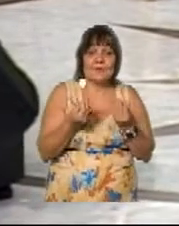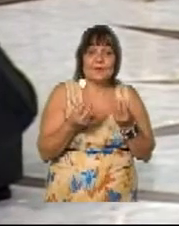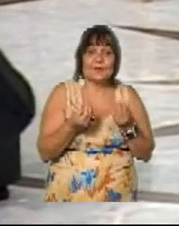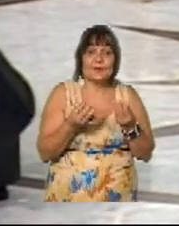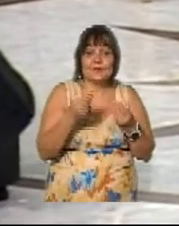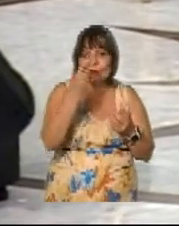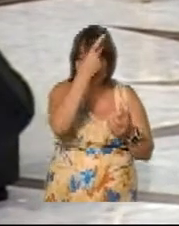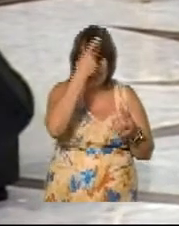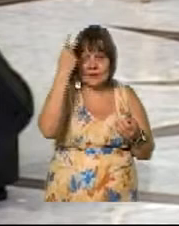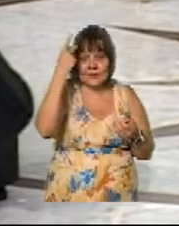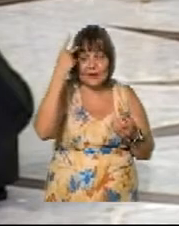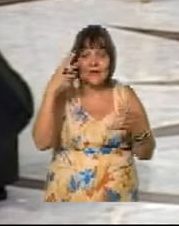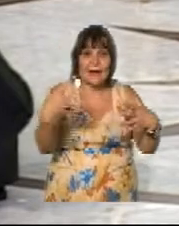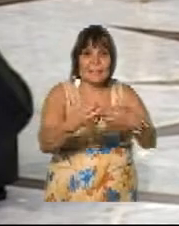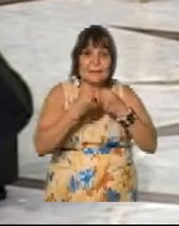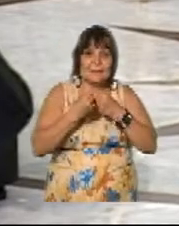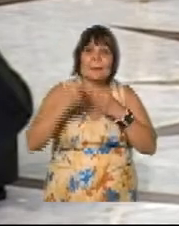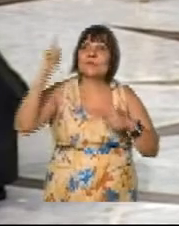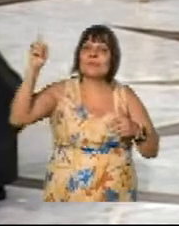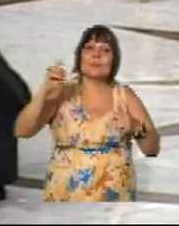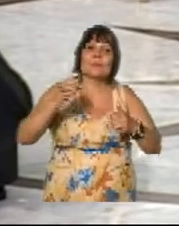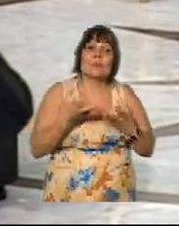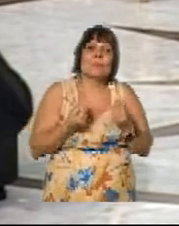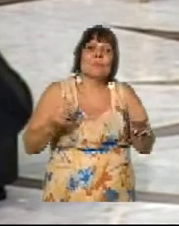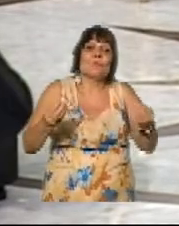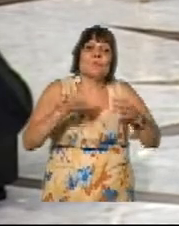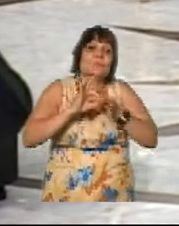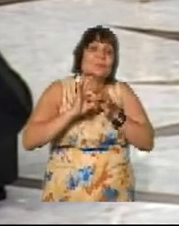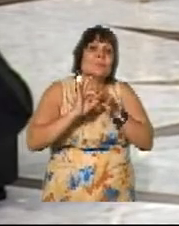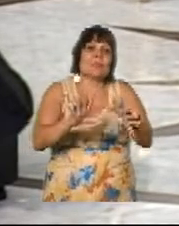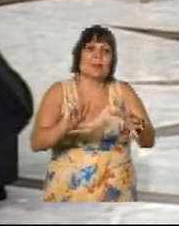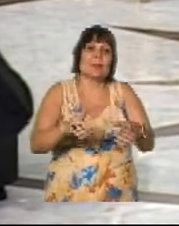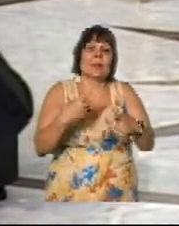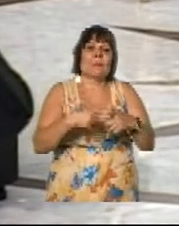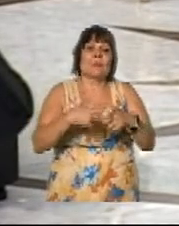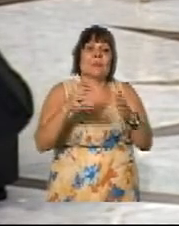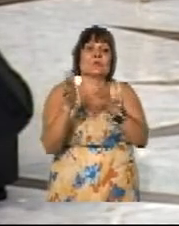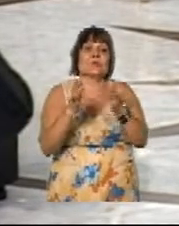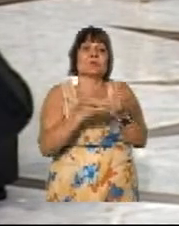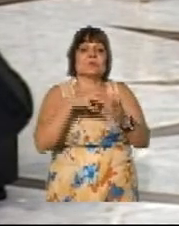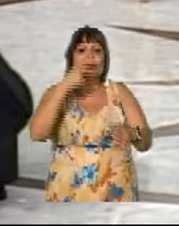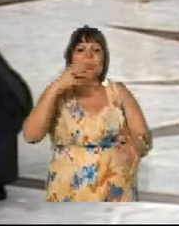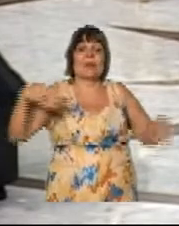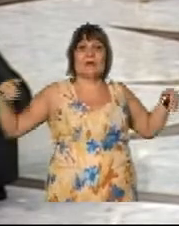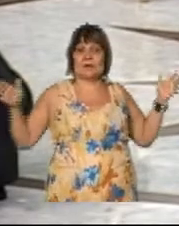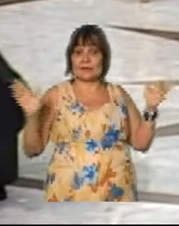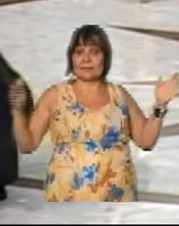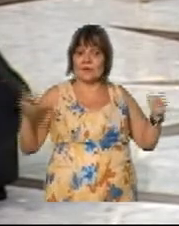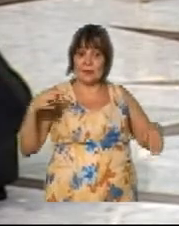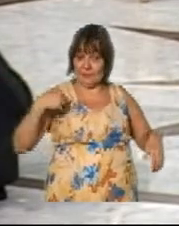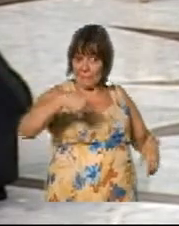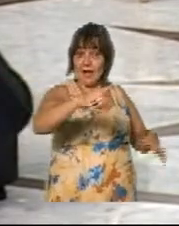disse: anjo, vai lá e olha lá, liberta aquela senhora, livra aquele homem. Ele é meu, estou intercedendo por